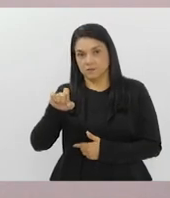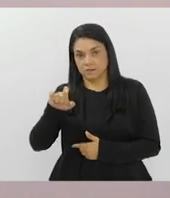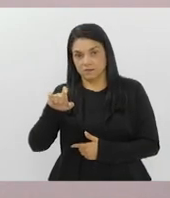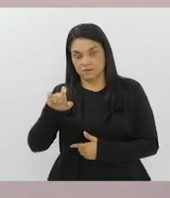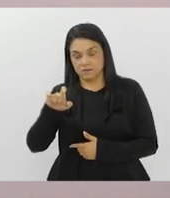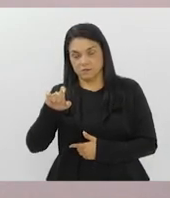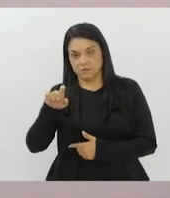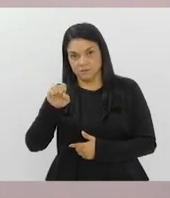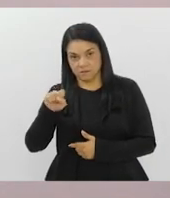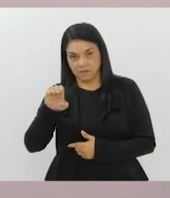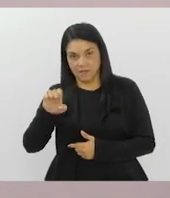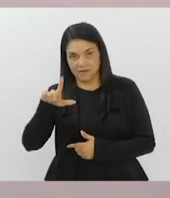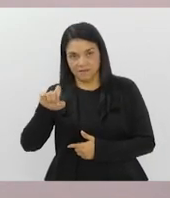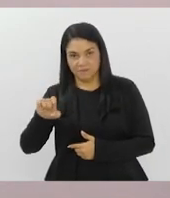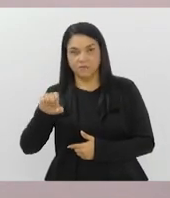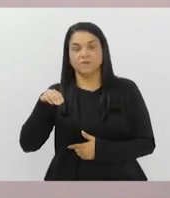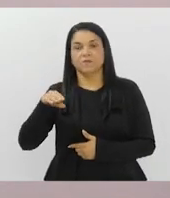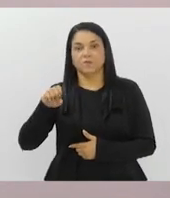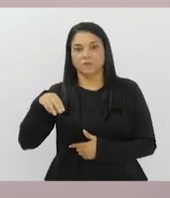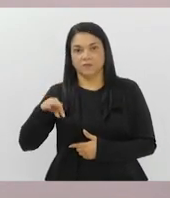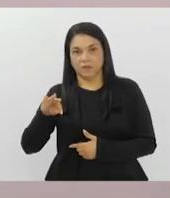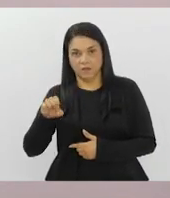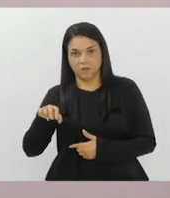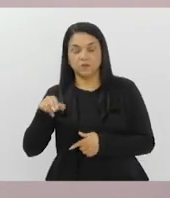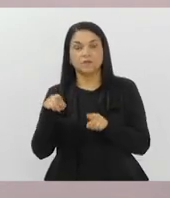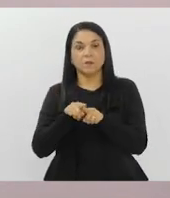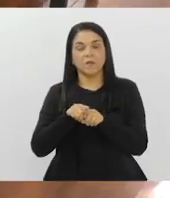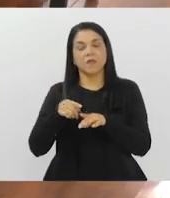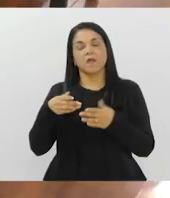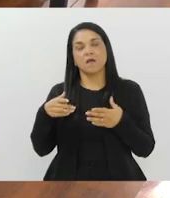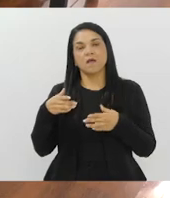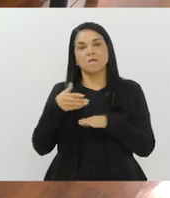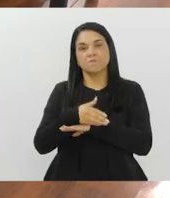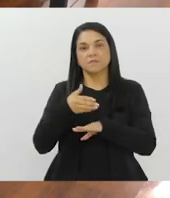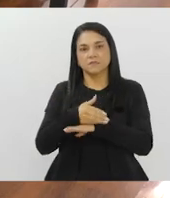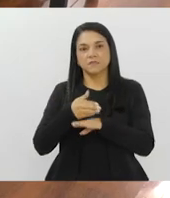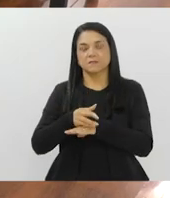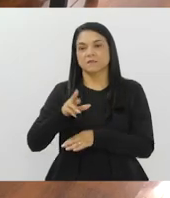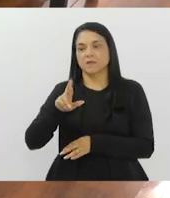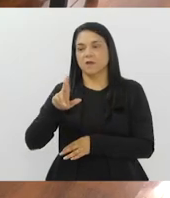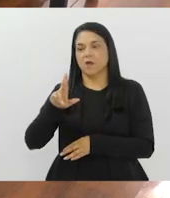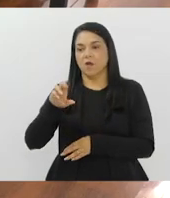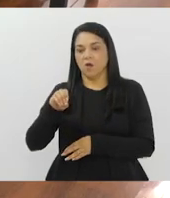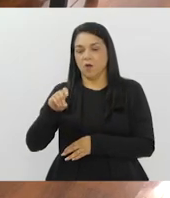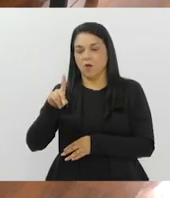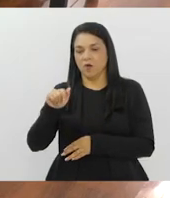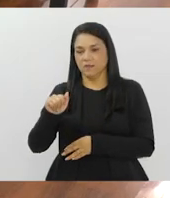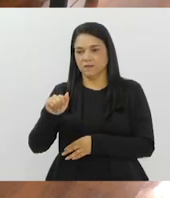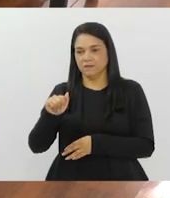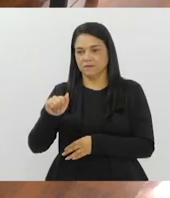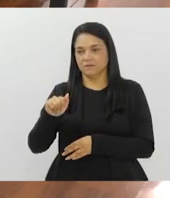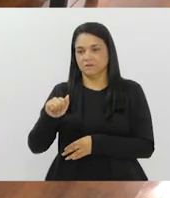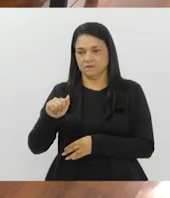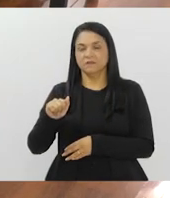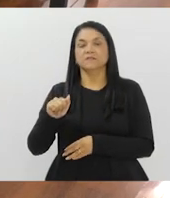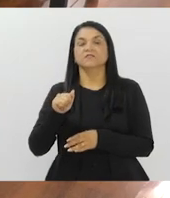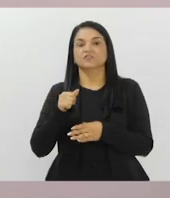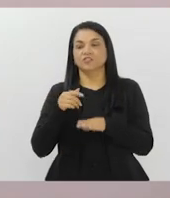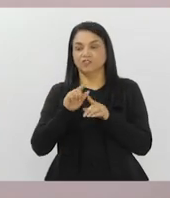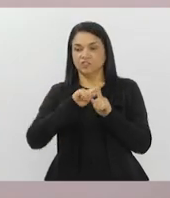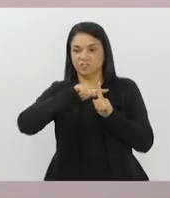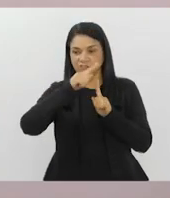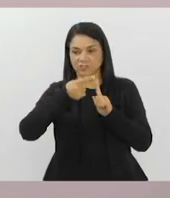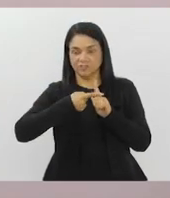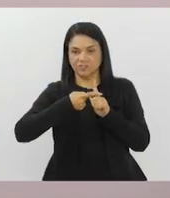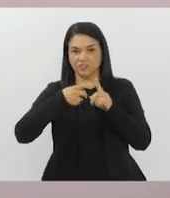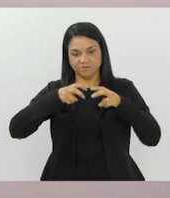da presença da CASE, que é da Roda de Gestantes da Maré. Muito obrigada pela sua presença. Convido agora a fazer